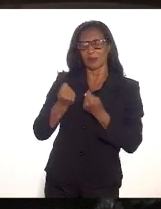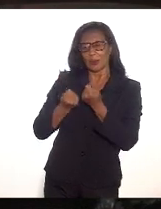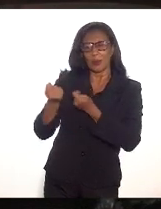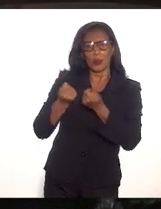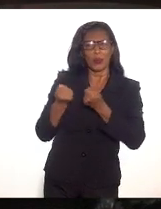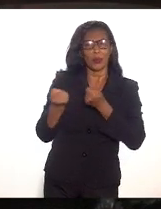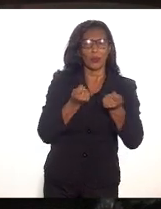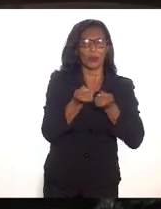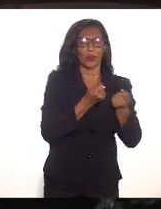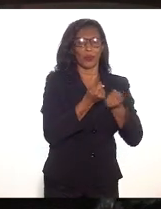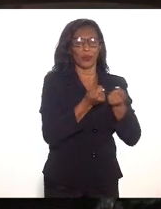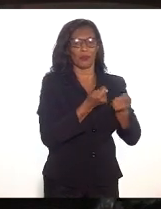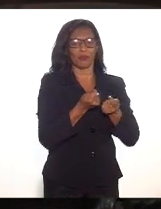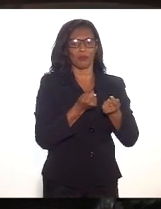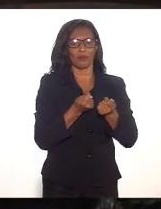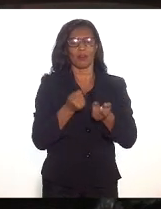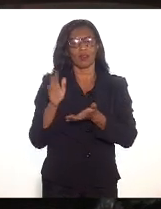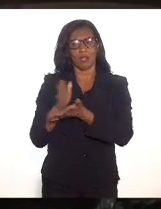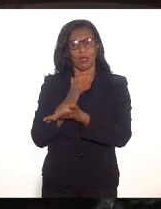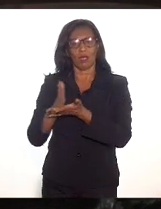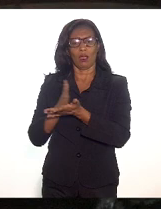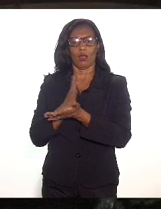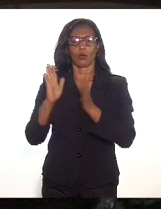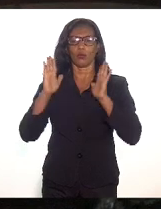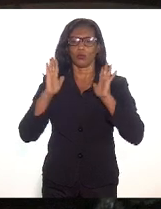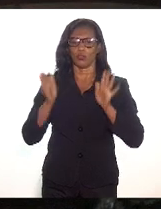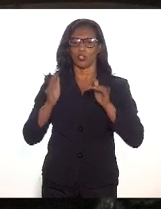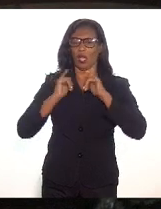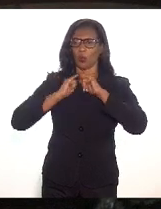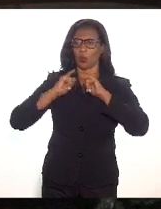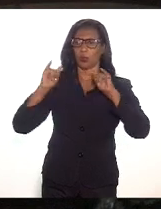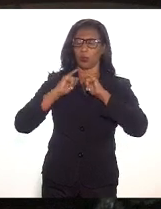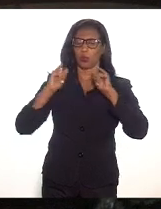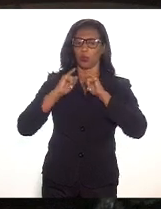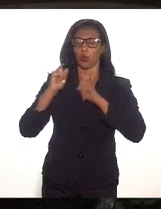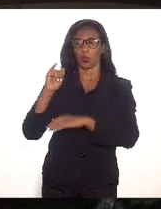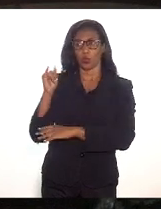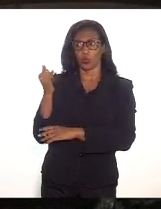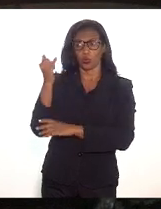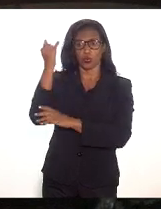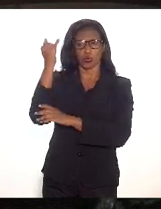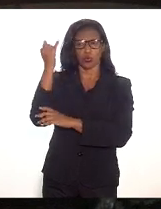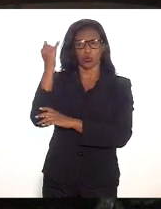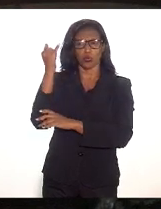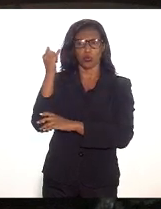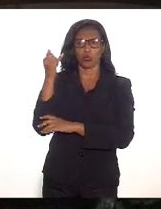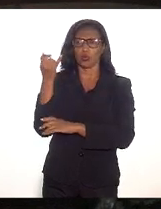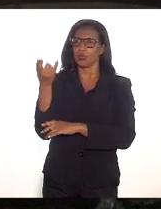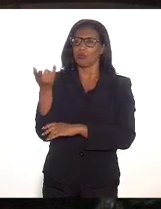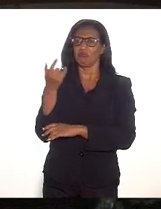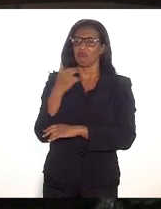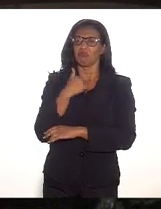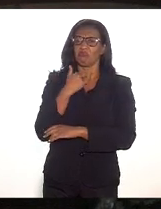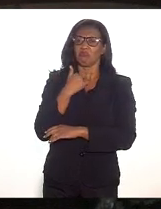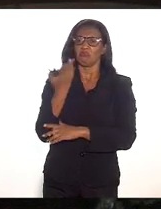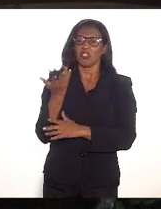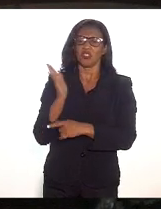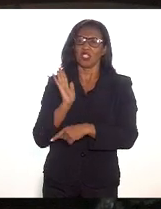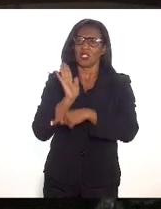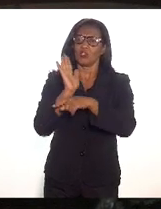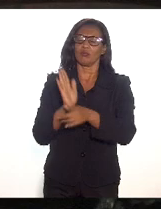econômica. Alguns já colocavam, já denunciavam quanto que aqueles juros não traria recuperação econômica